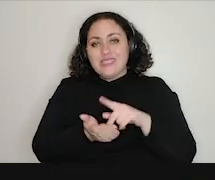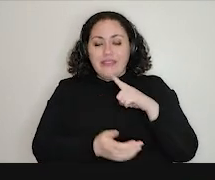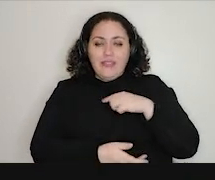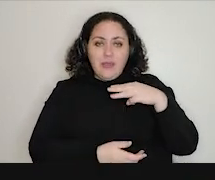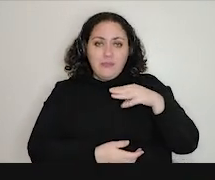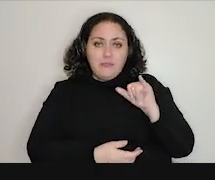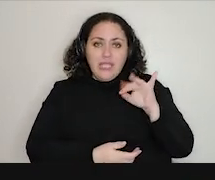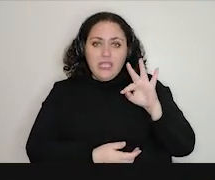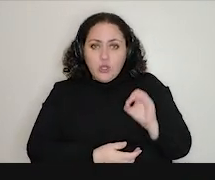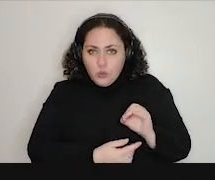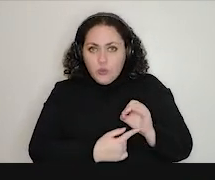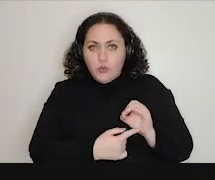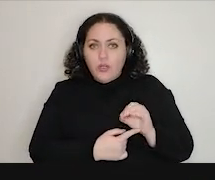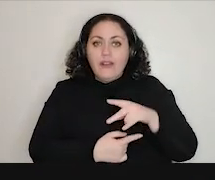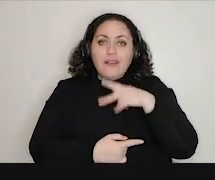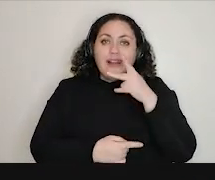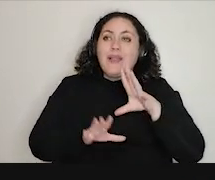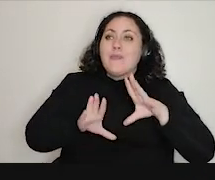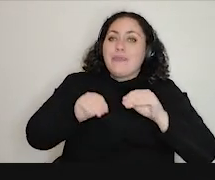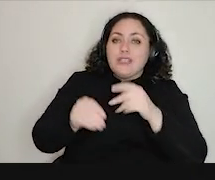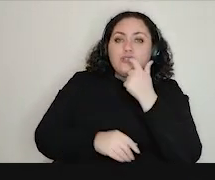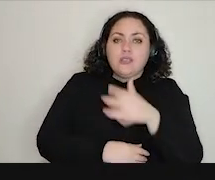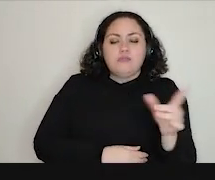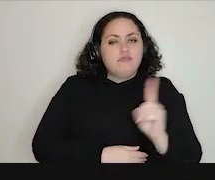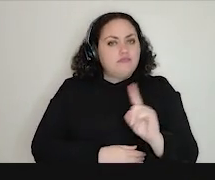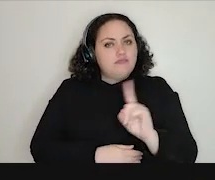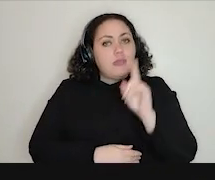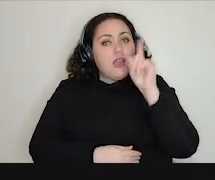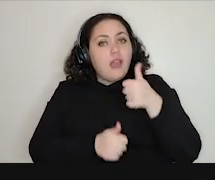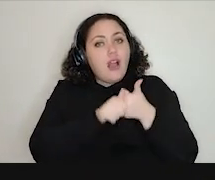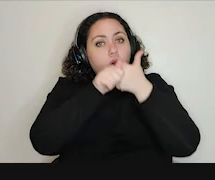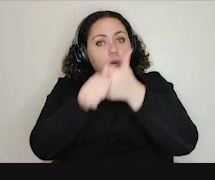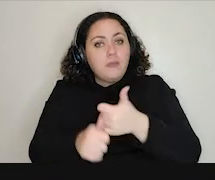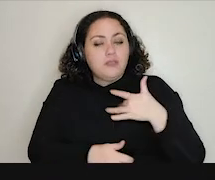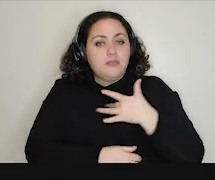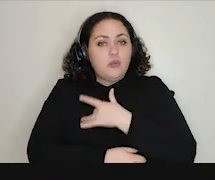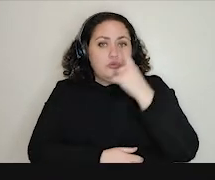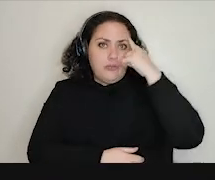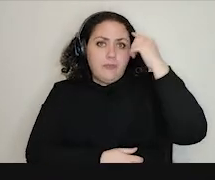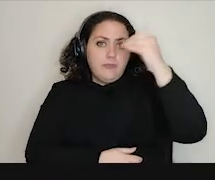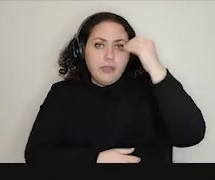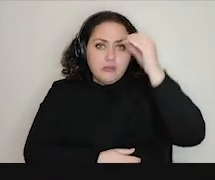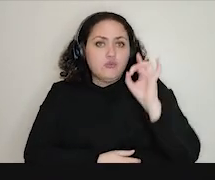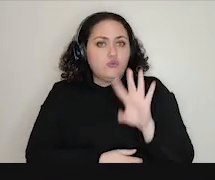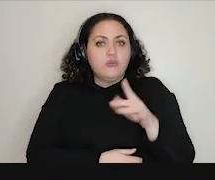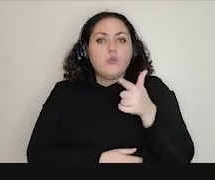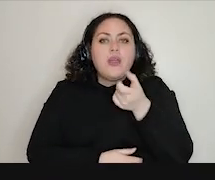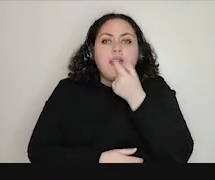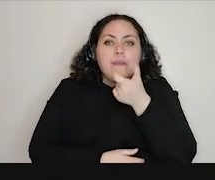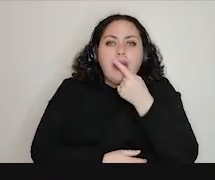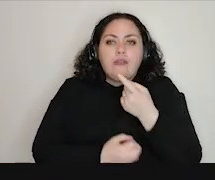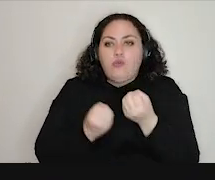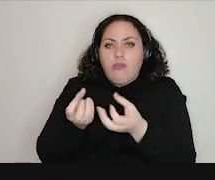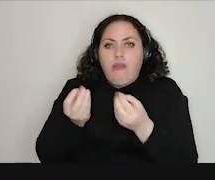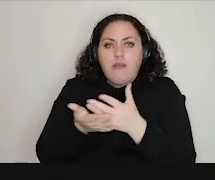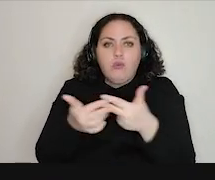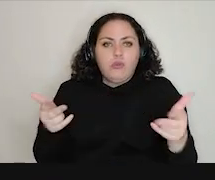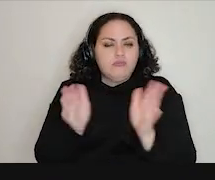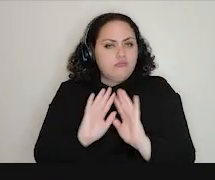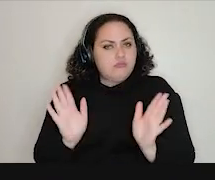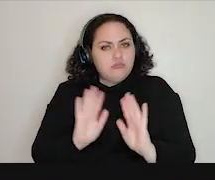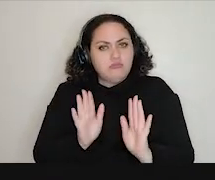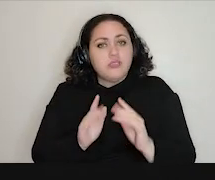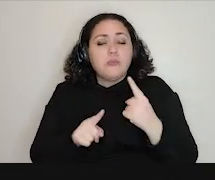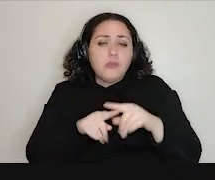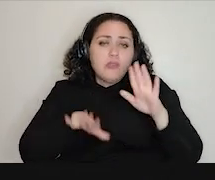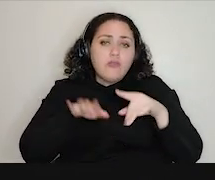Não é feito intervenção em criança. É atendimento, acompanhamento em saúde mental, né, acolhimento, porque talvez essa criança ela possa estar passando